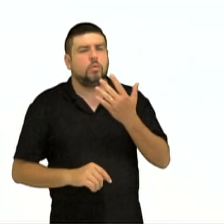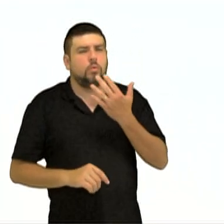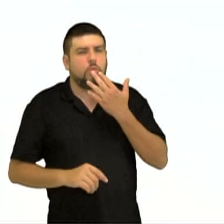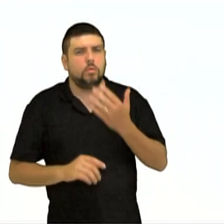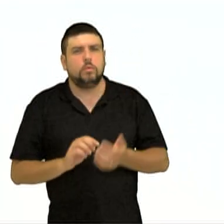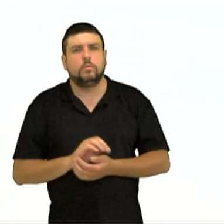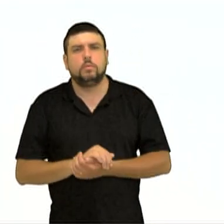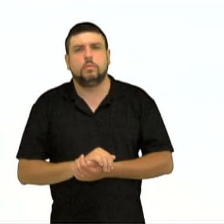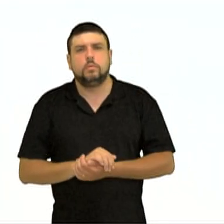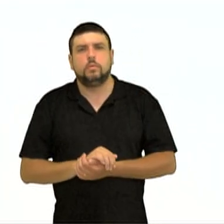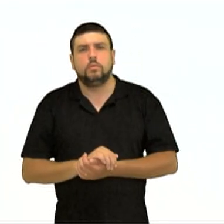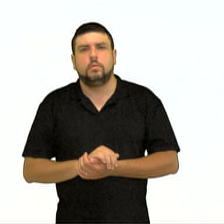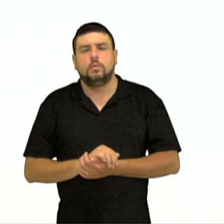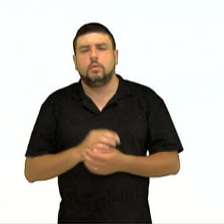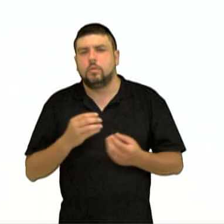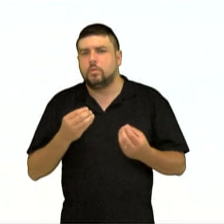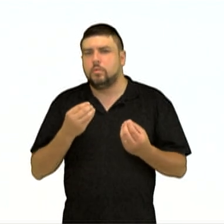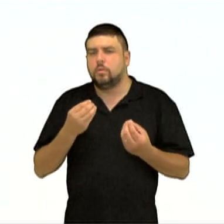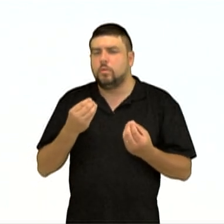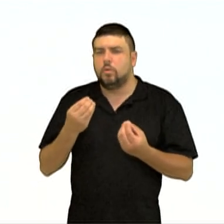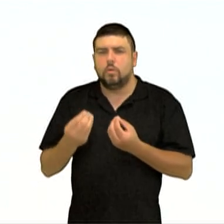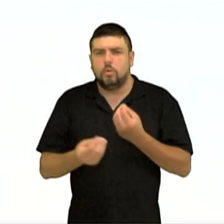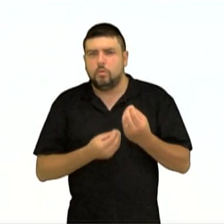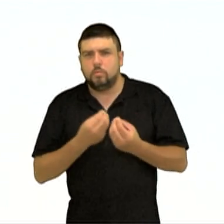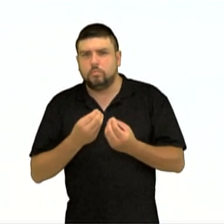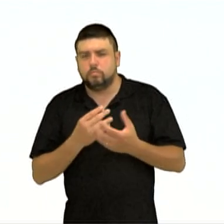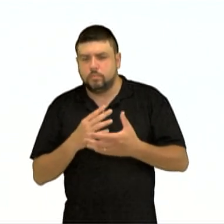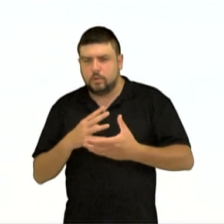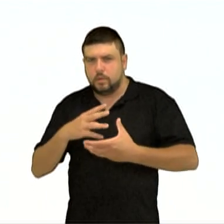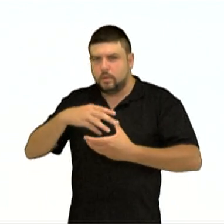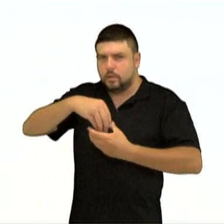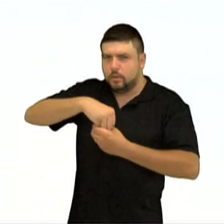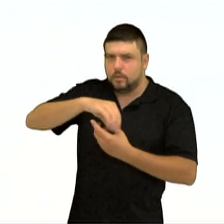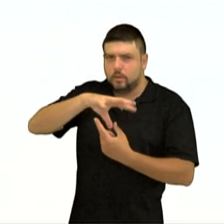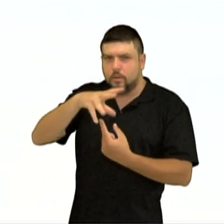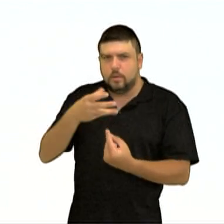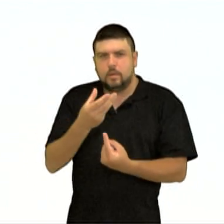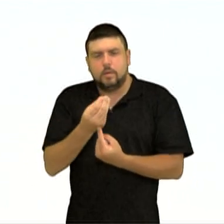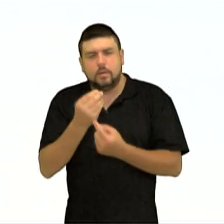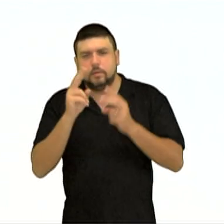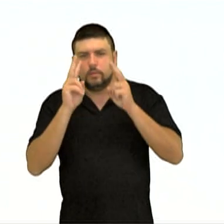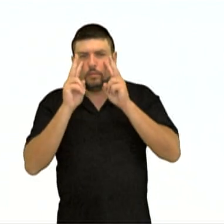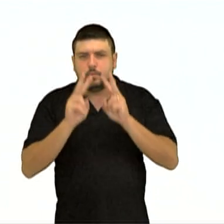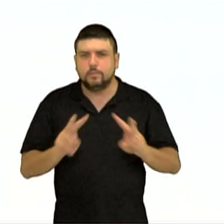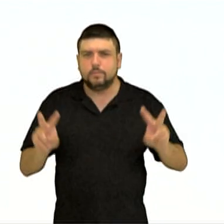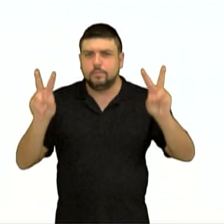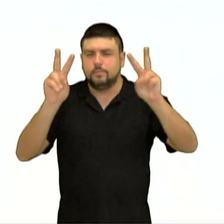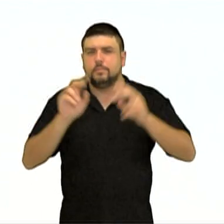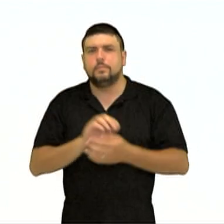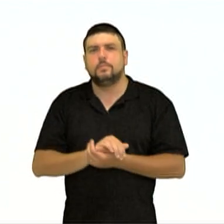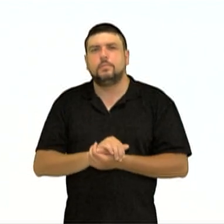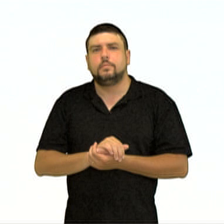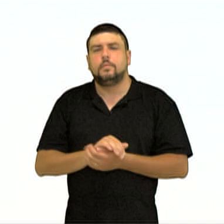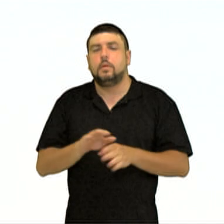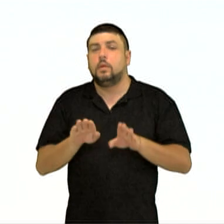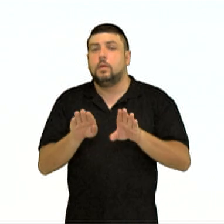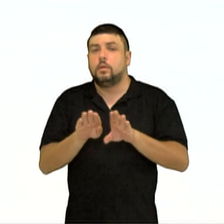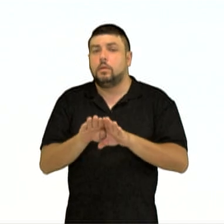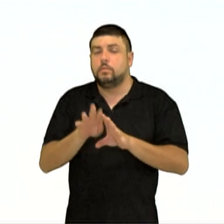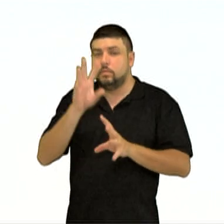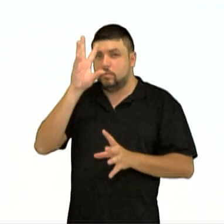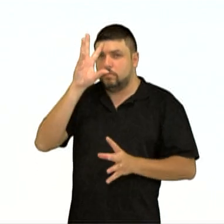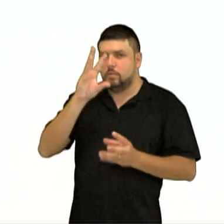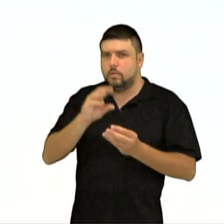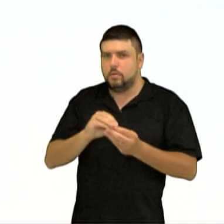como elas se manifestam nas artes visuais. Também compreender a luz como